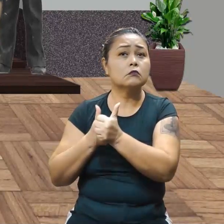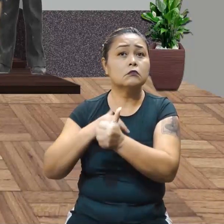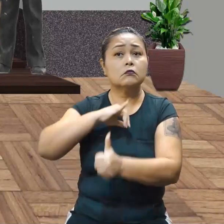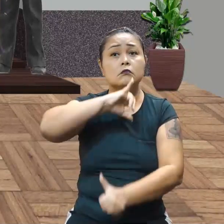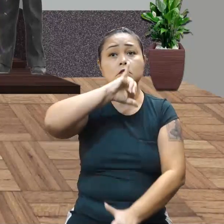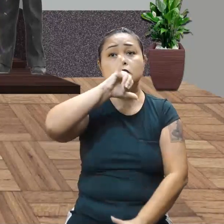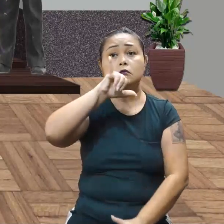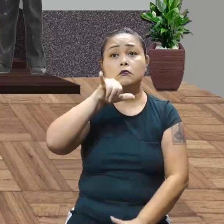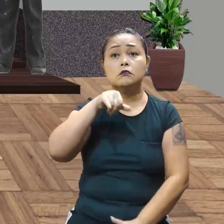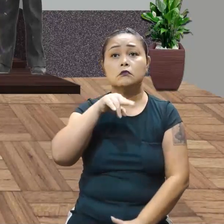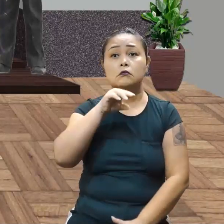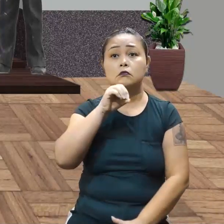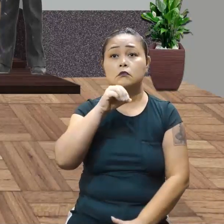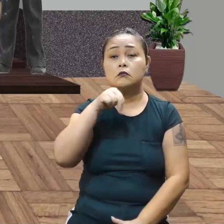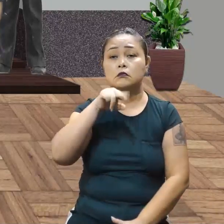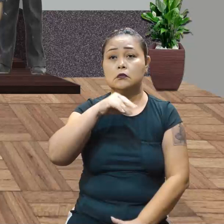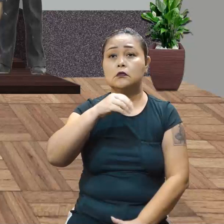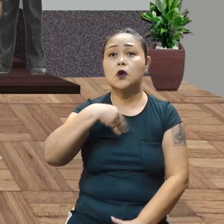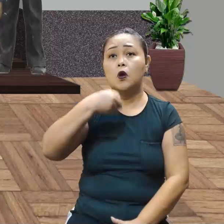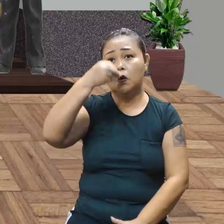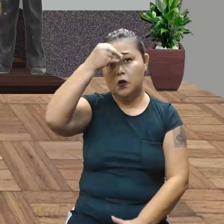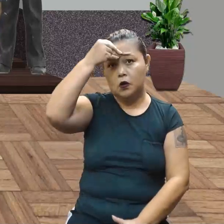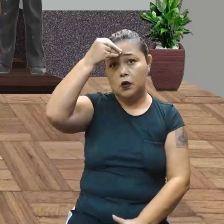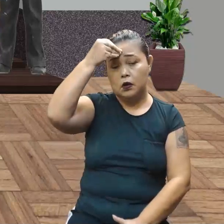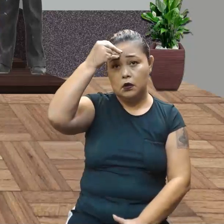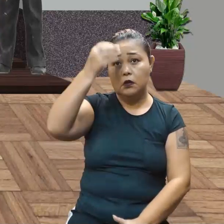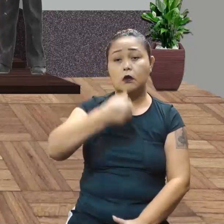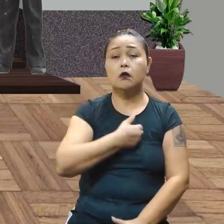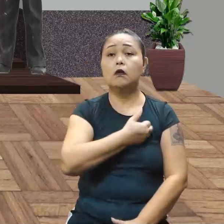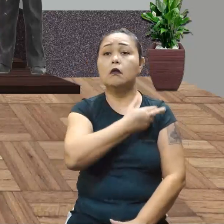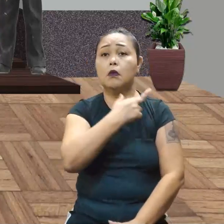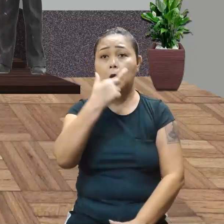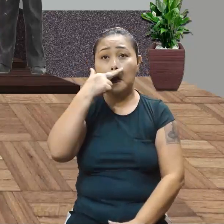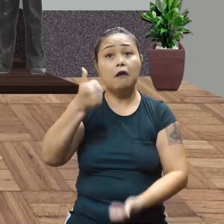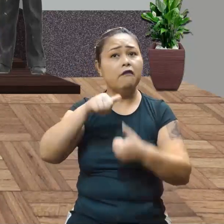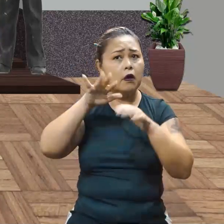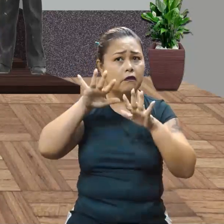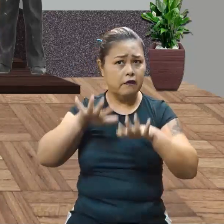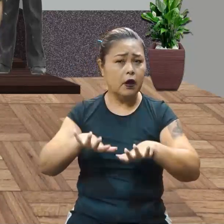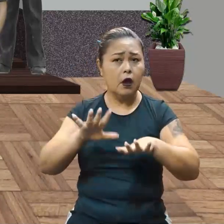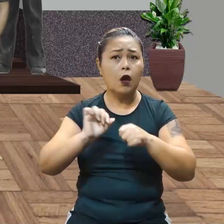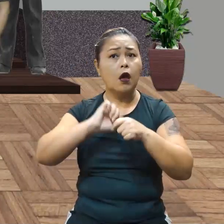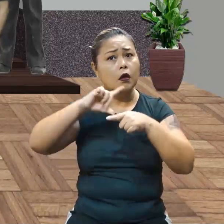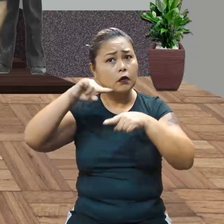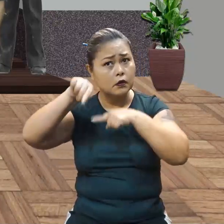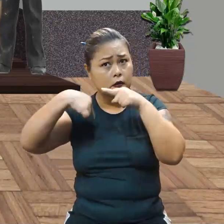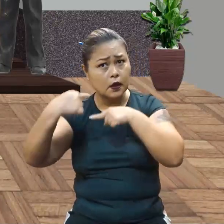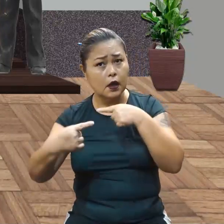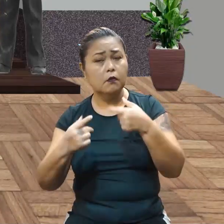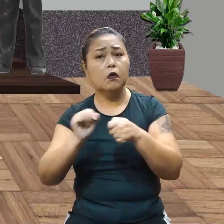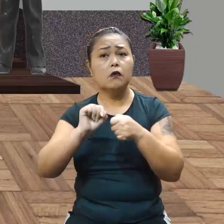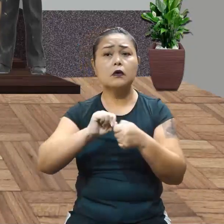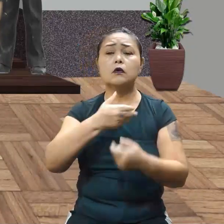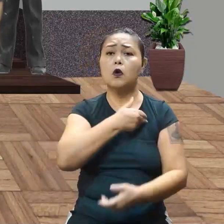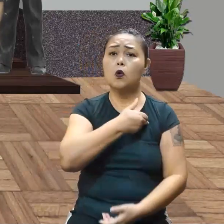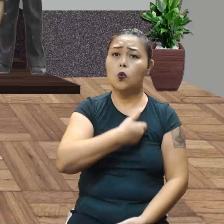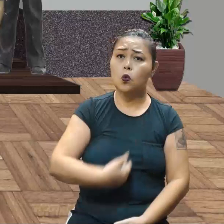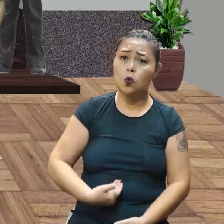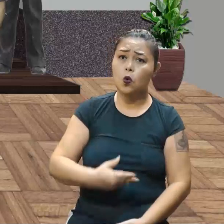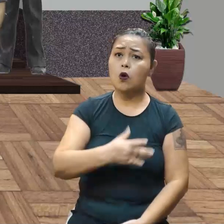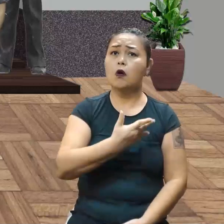Joaquim Vicente Rondon, que era sobrinho do Marechal Rondon, vai ficar aqui, depois se torna governador do estado de